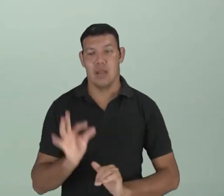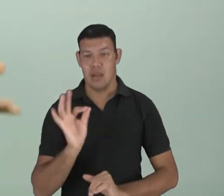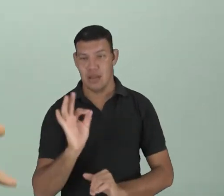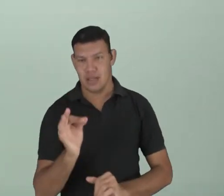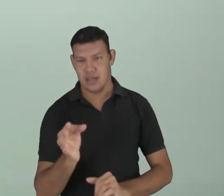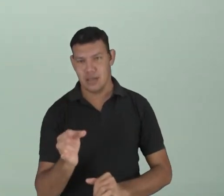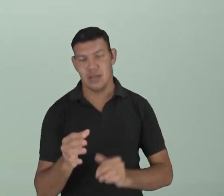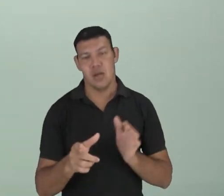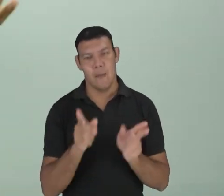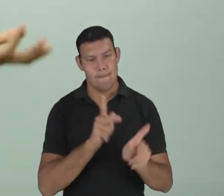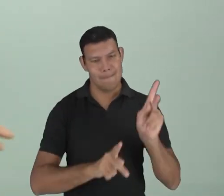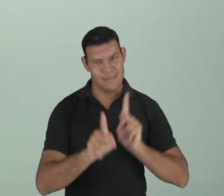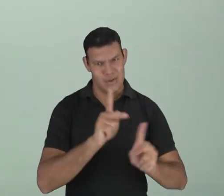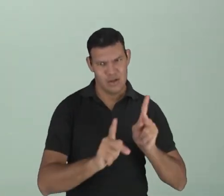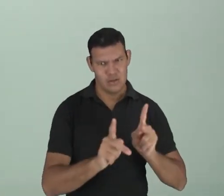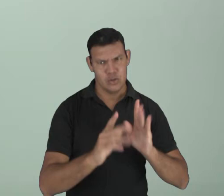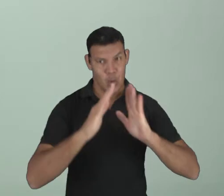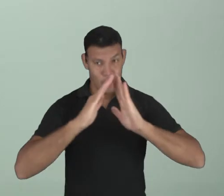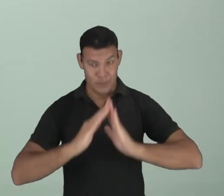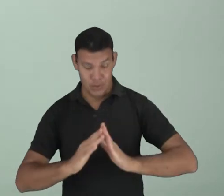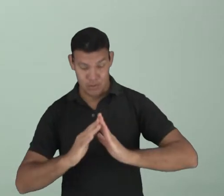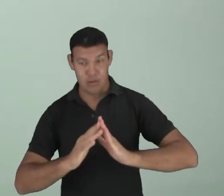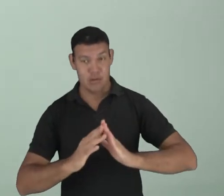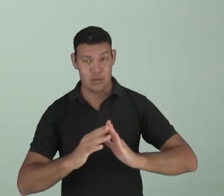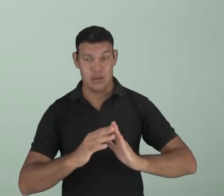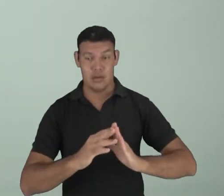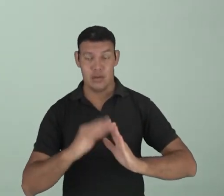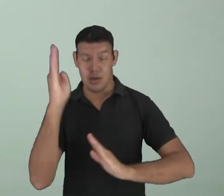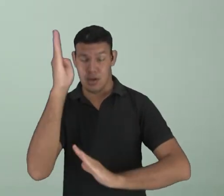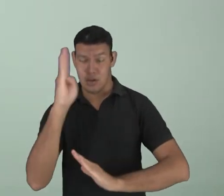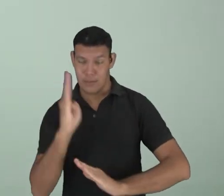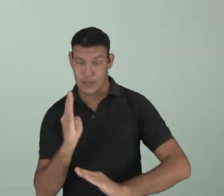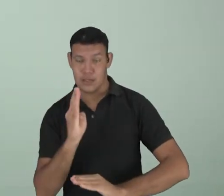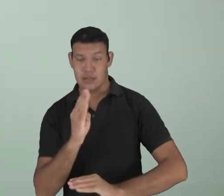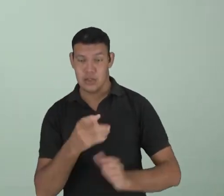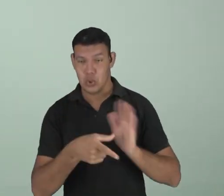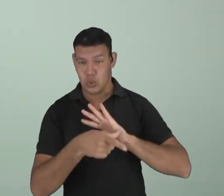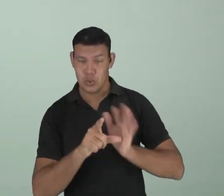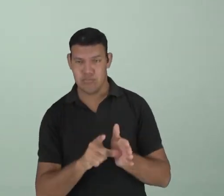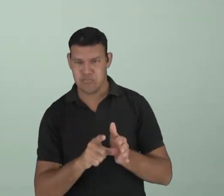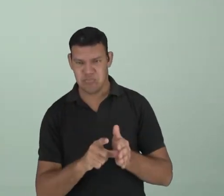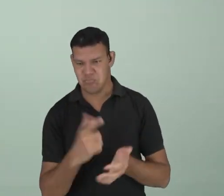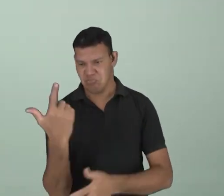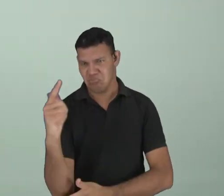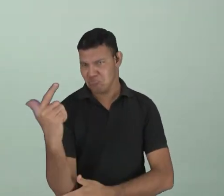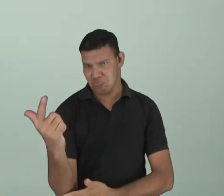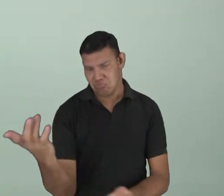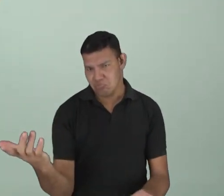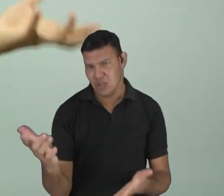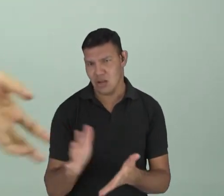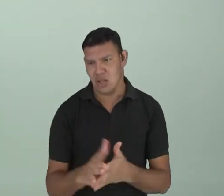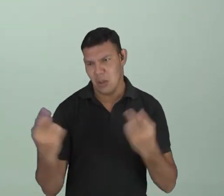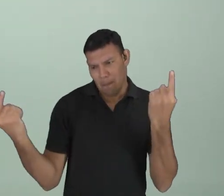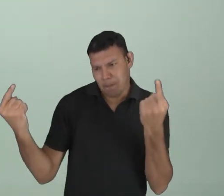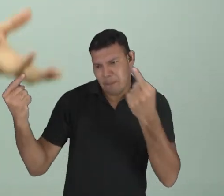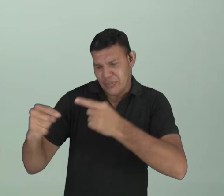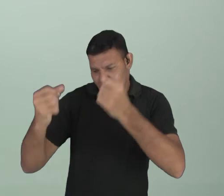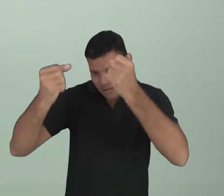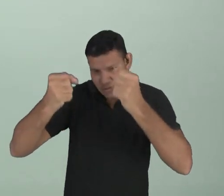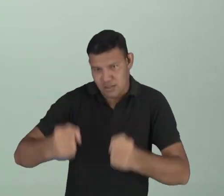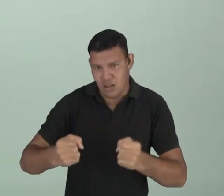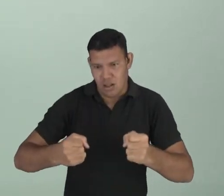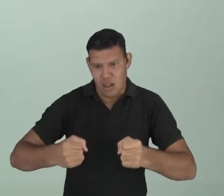certo? E esses povos que já viviam aqui, os povos indígenas, por exemplo, eles não tinham muito essa questão de disputa de